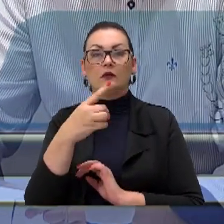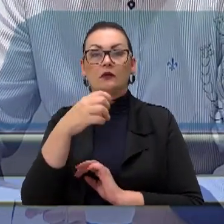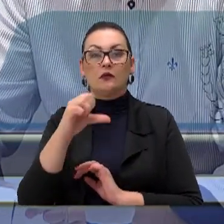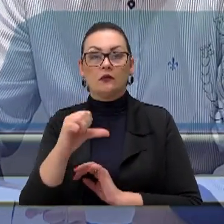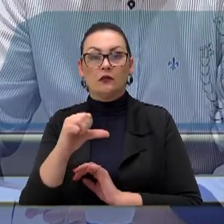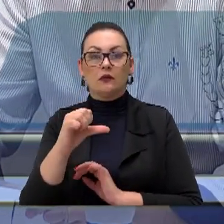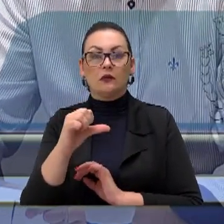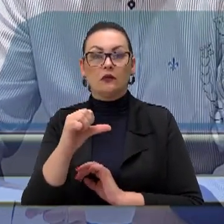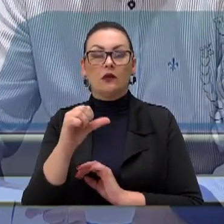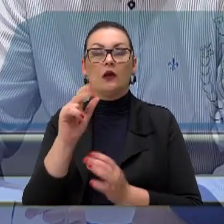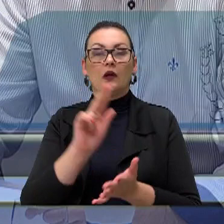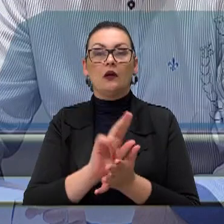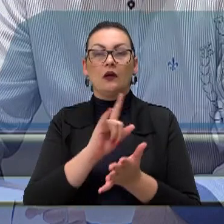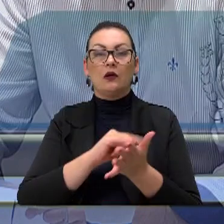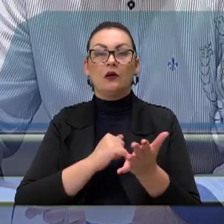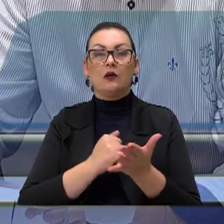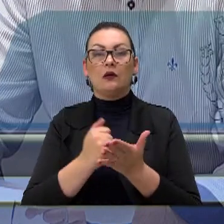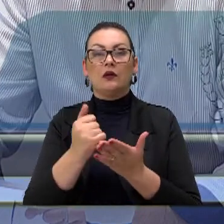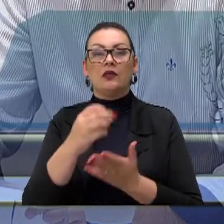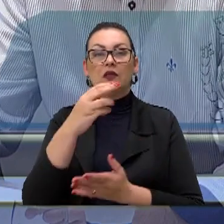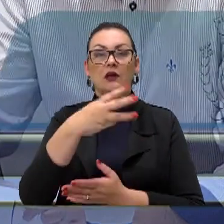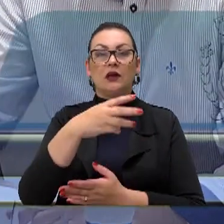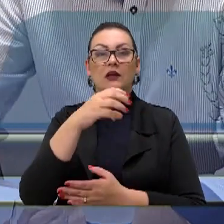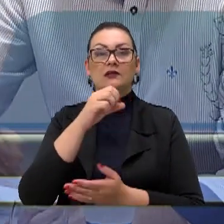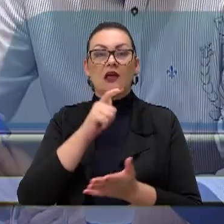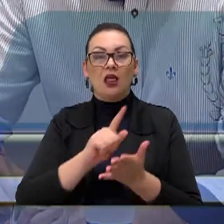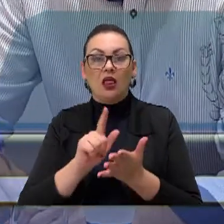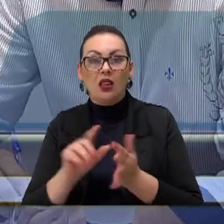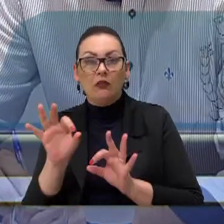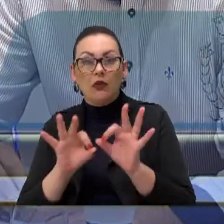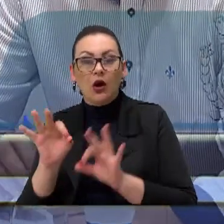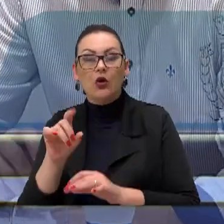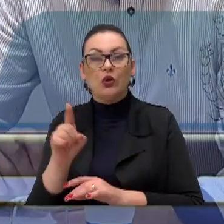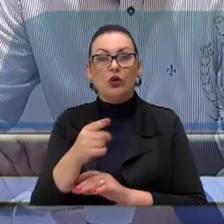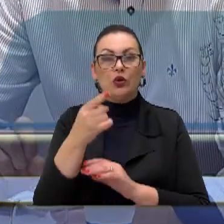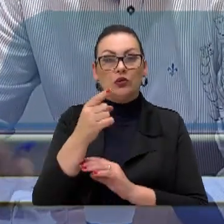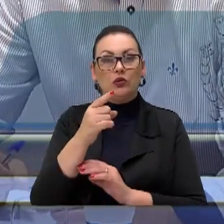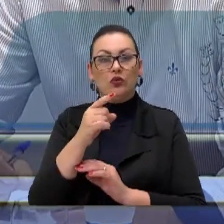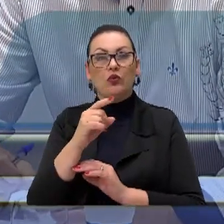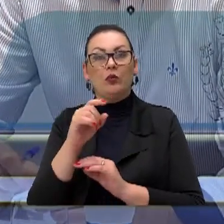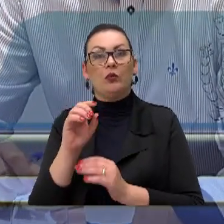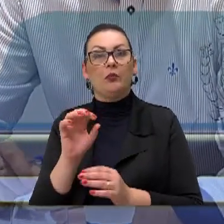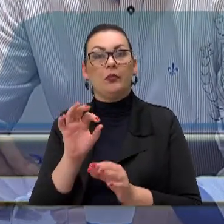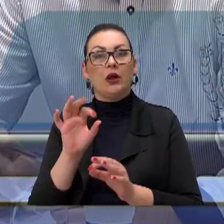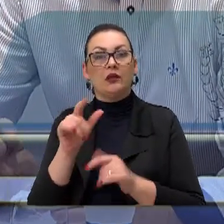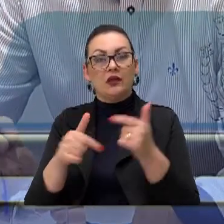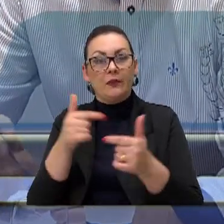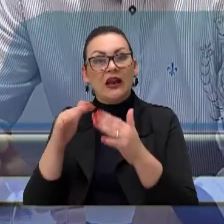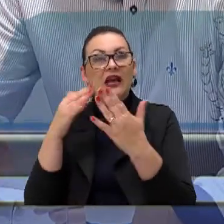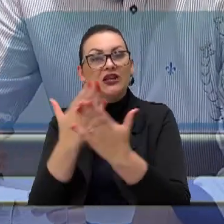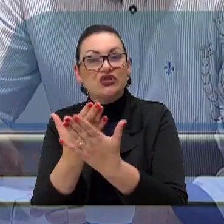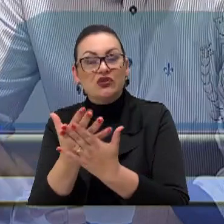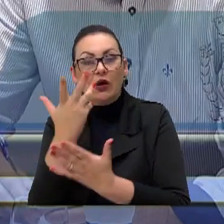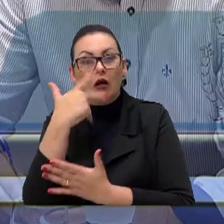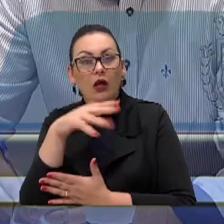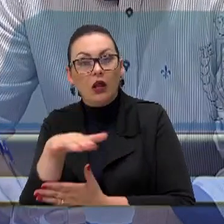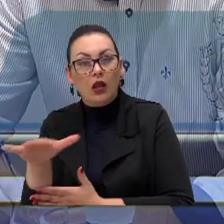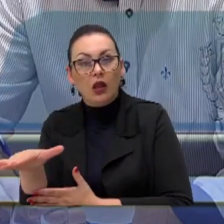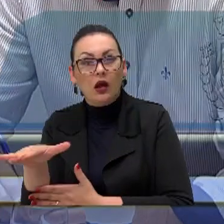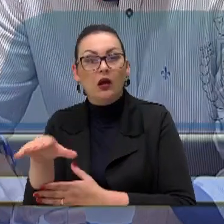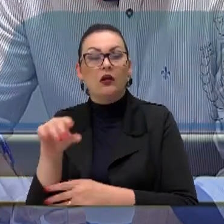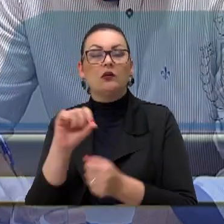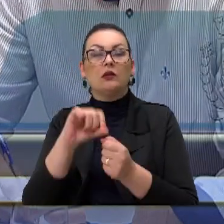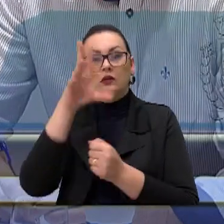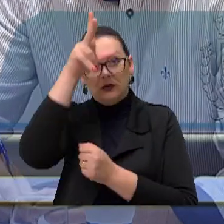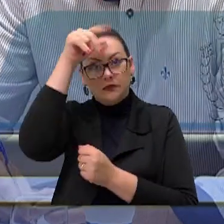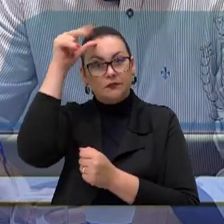2019. Autoriza a contratação de 3 serventes e 1 atendente de Escola Municipal de Educação Infantil, EMEI. Autor,